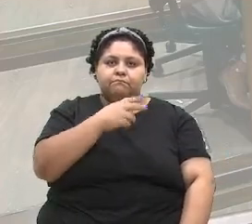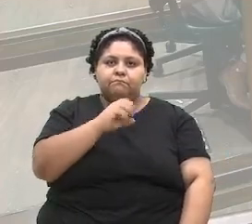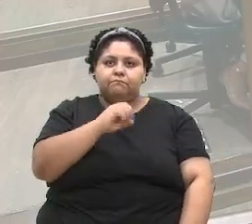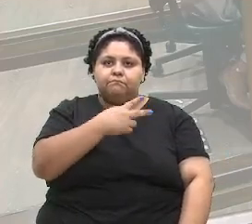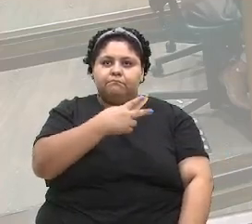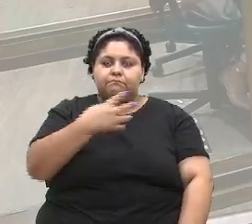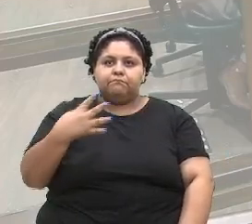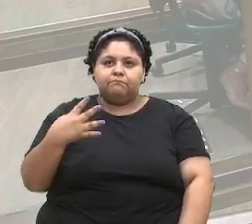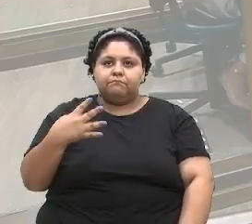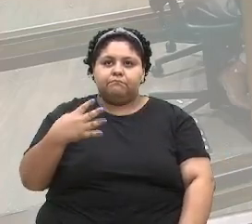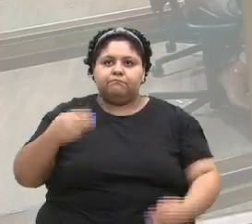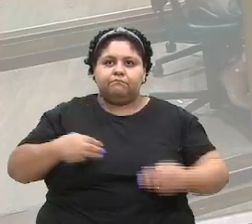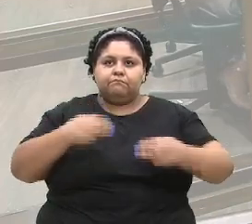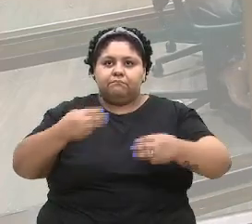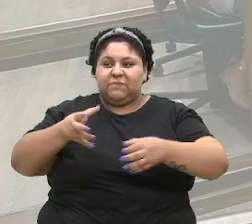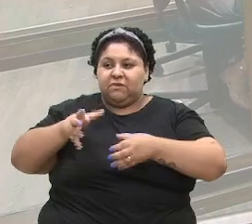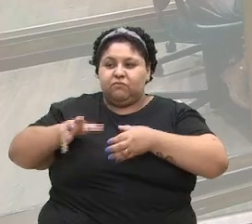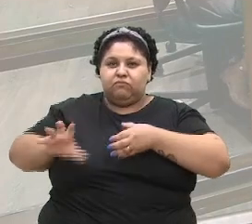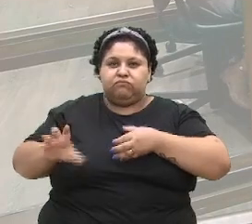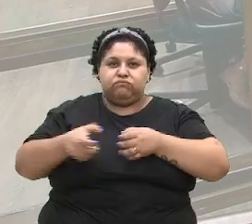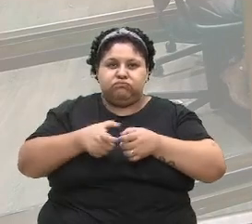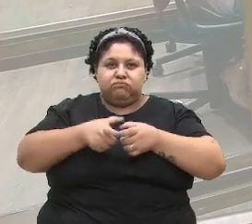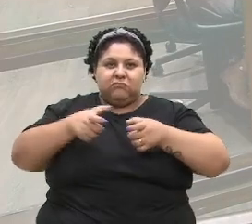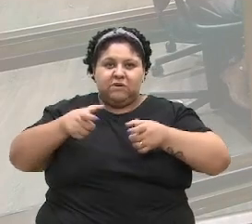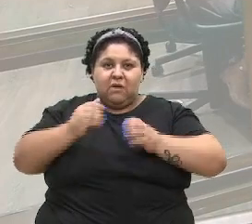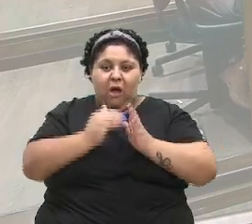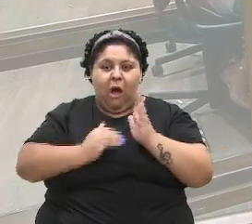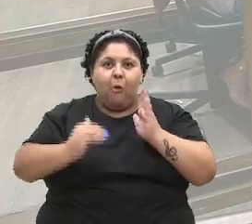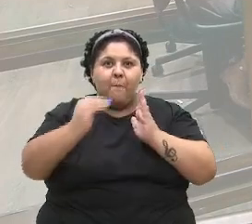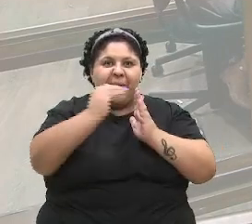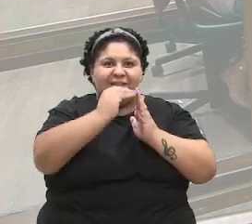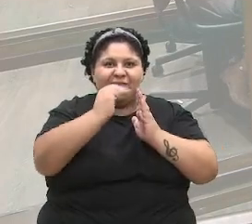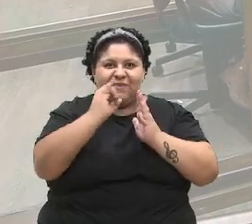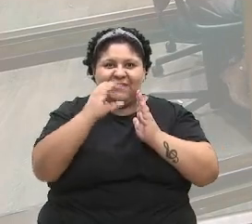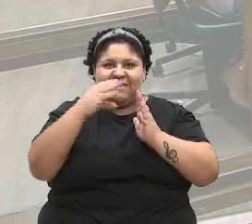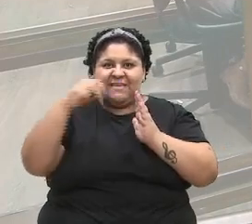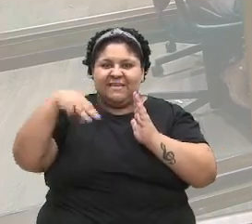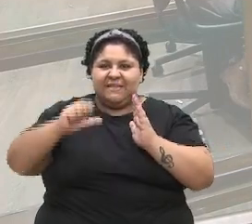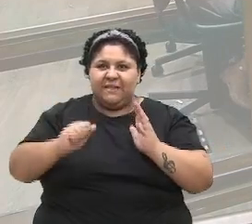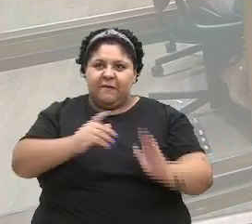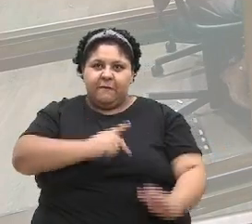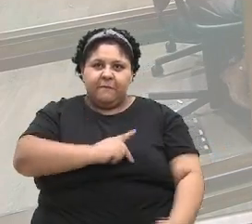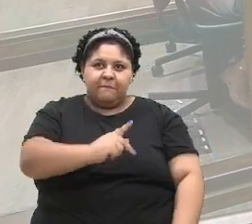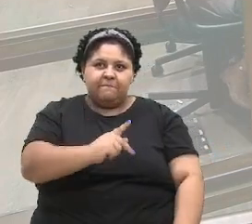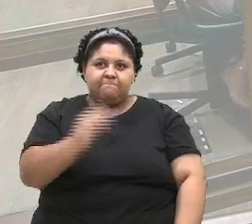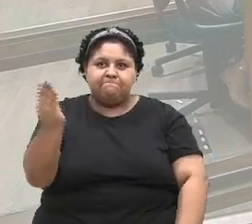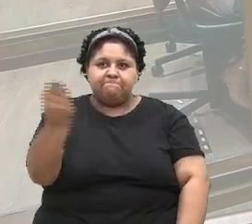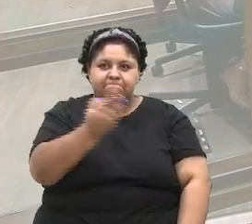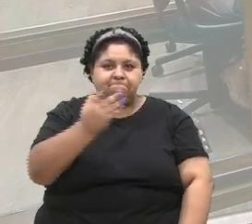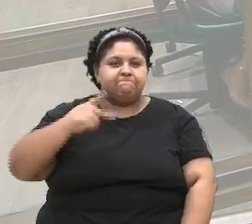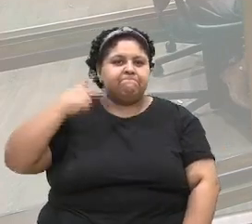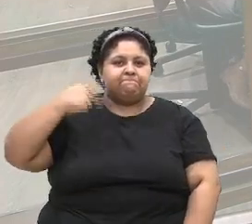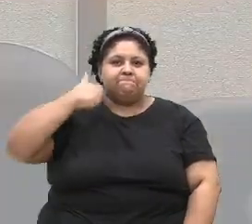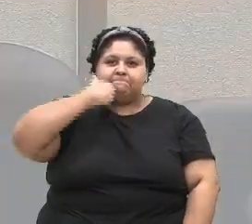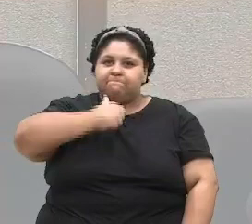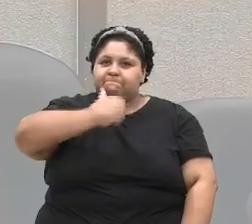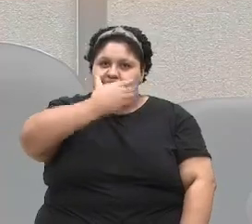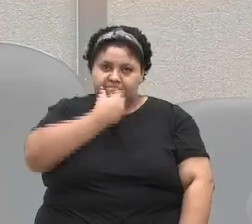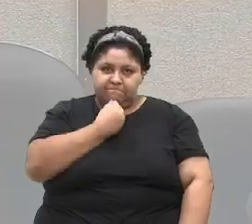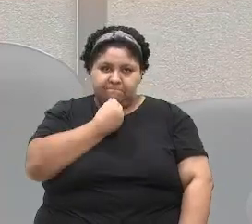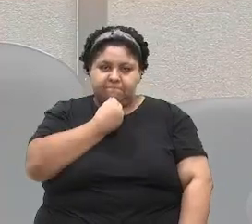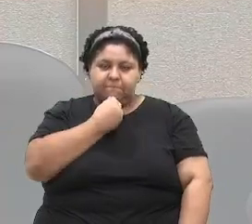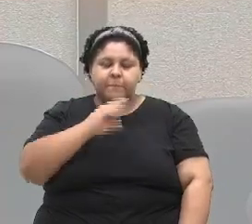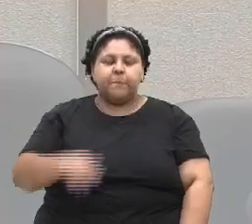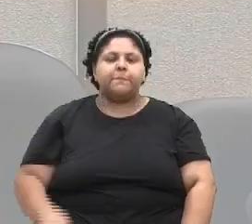5/2024. Moção de repúdio ao aumento do ICMS. Senhora Presidente, senhores vereadores, senhoras